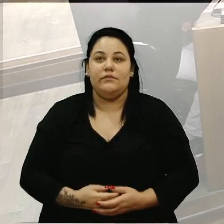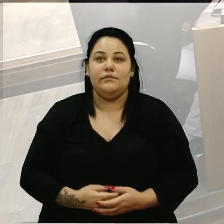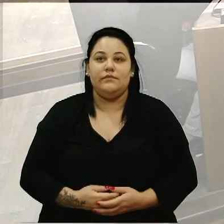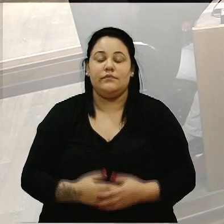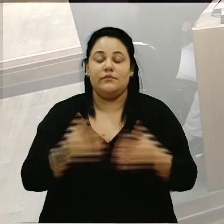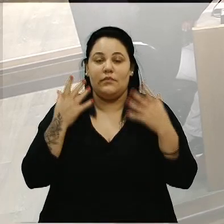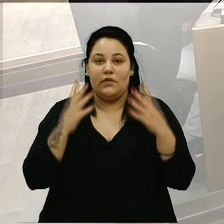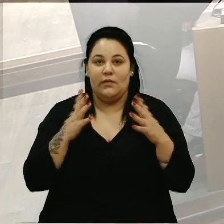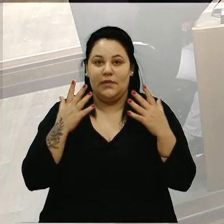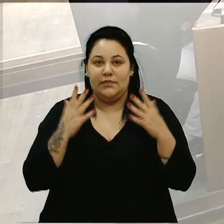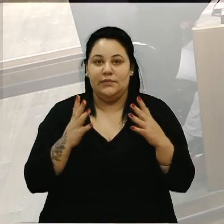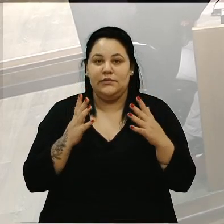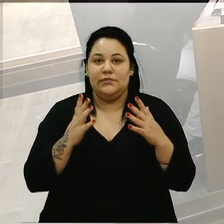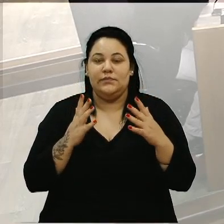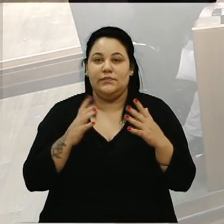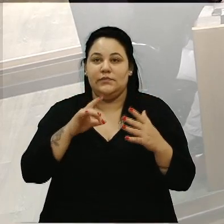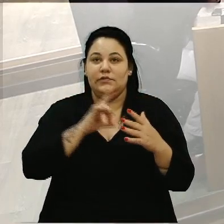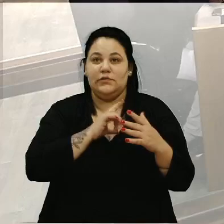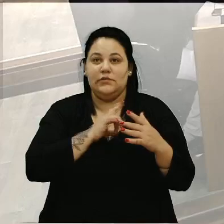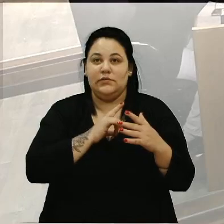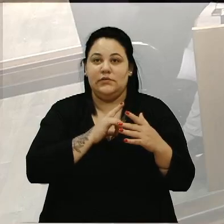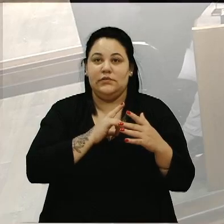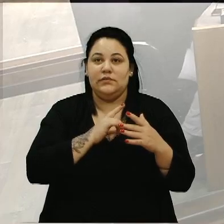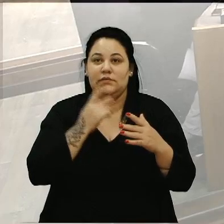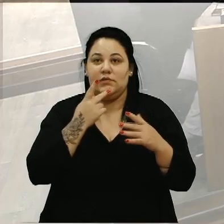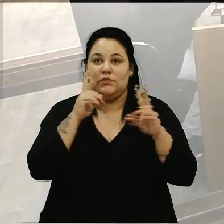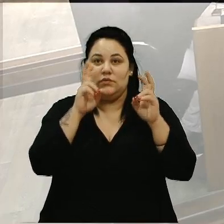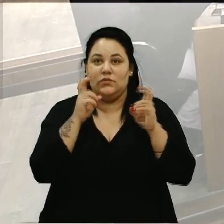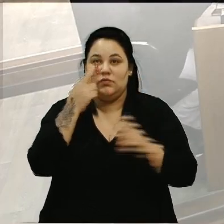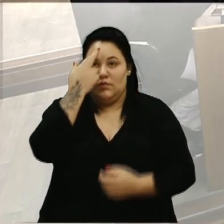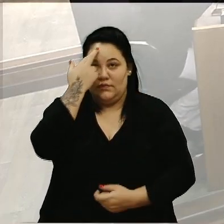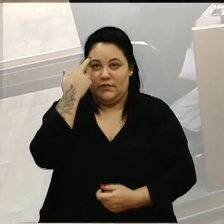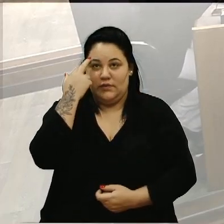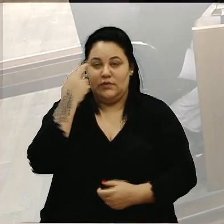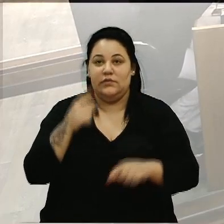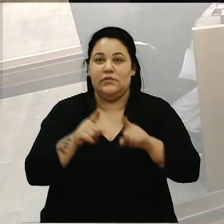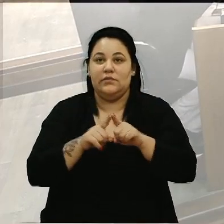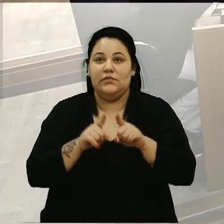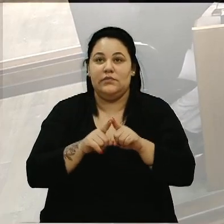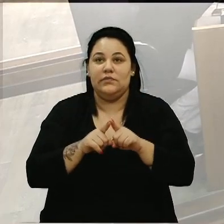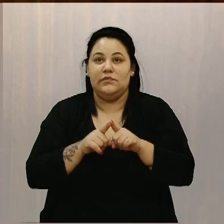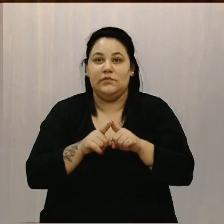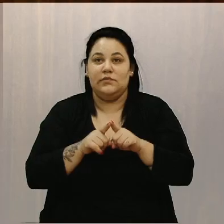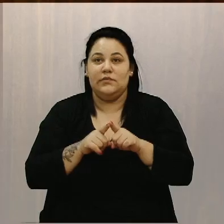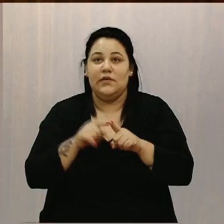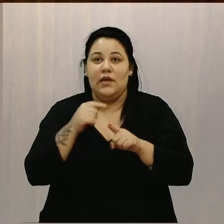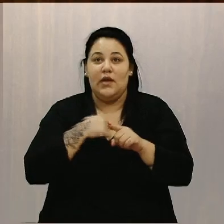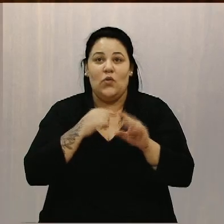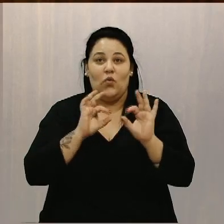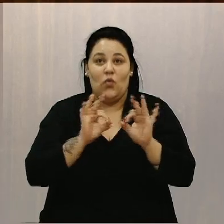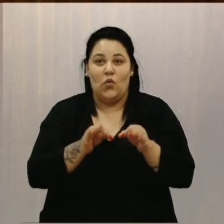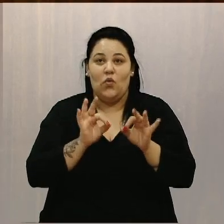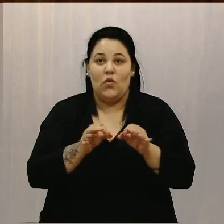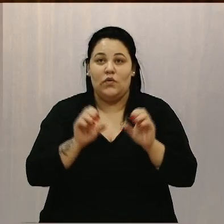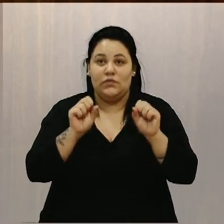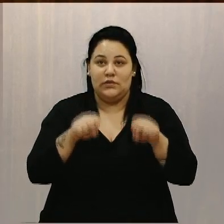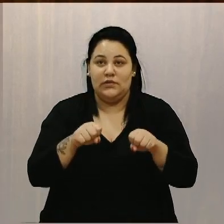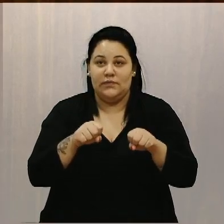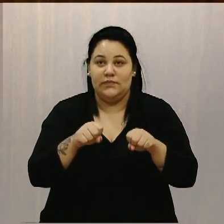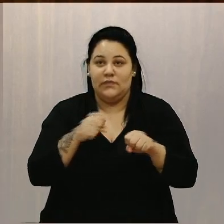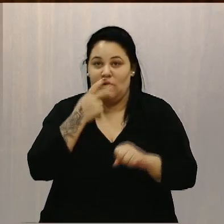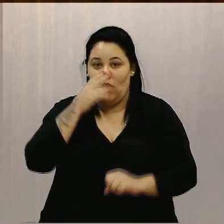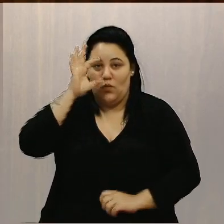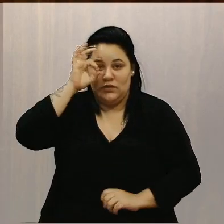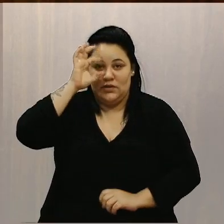Parabéns por ter trazido o tema, vereador Rafael Bueno. Eu concordo quando o Schalco diz